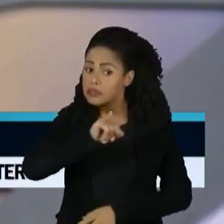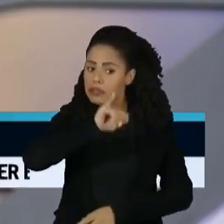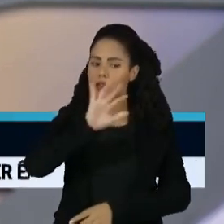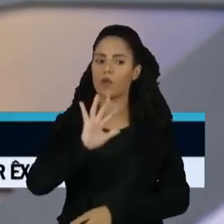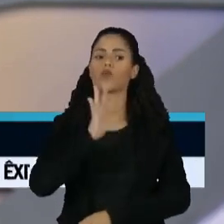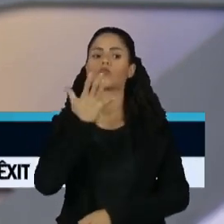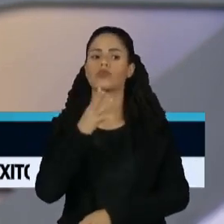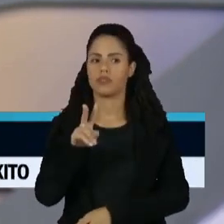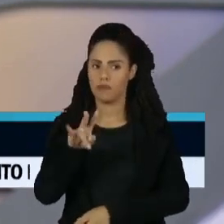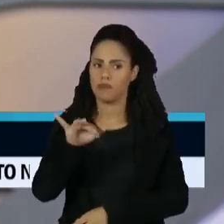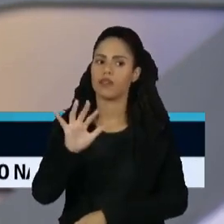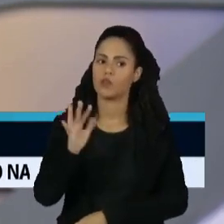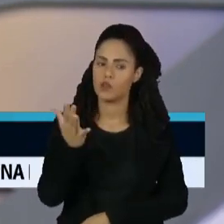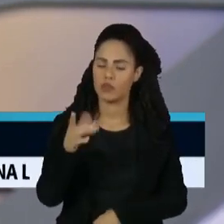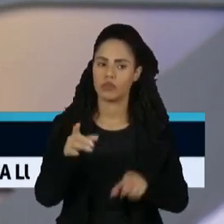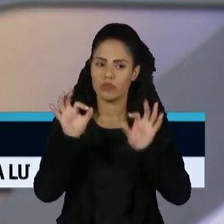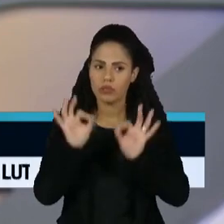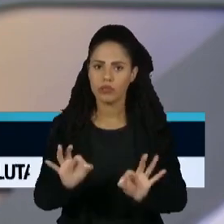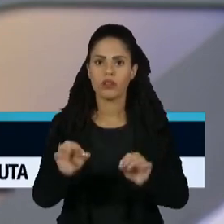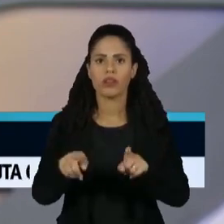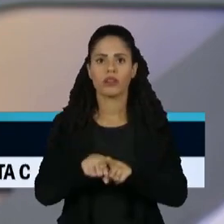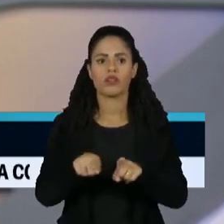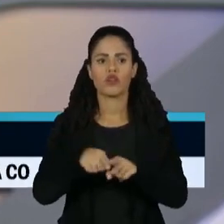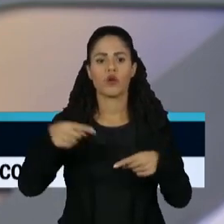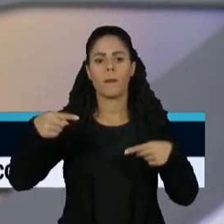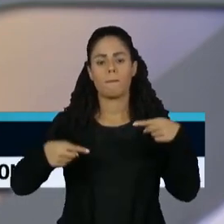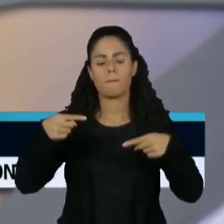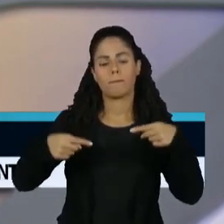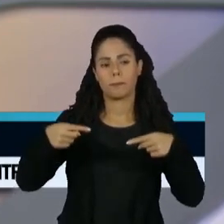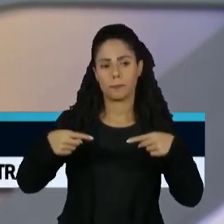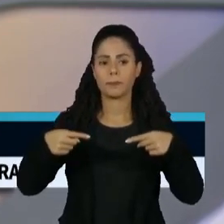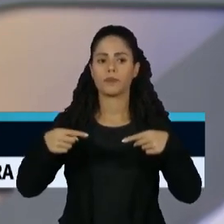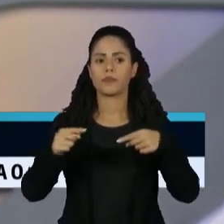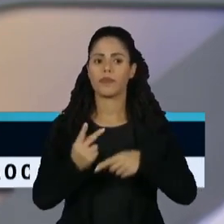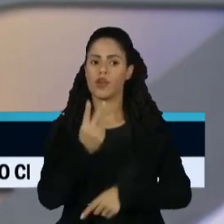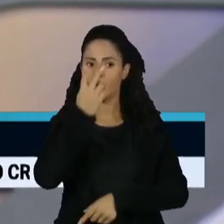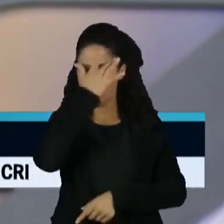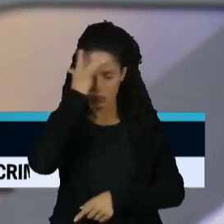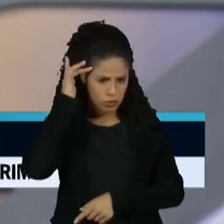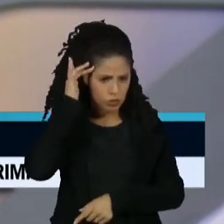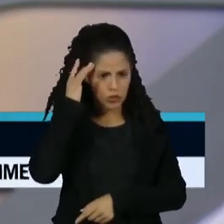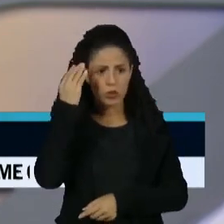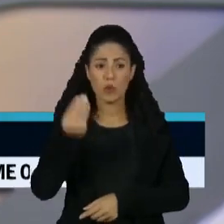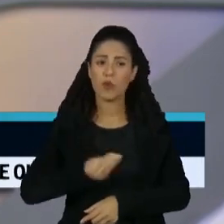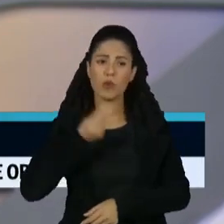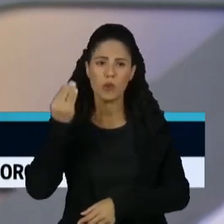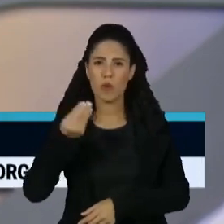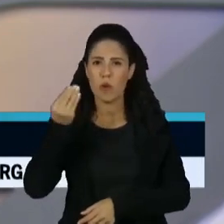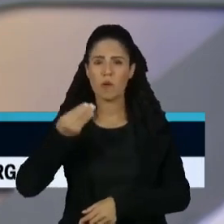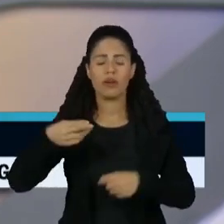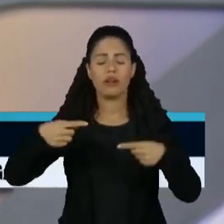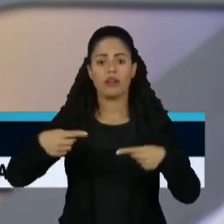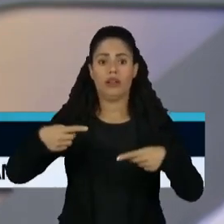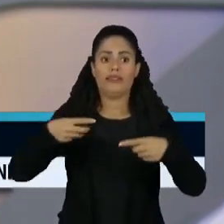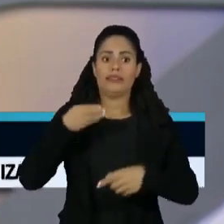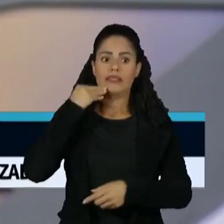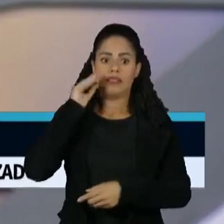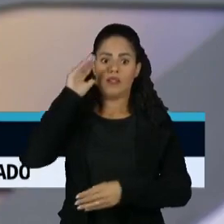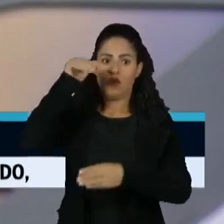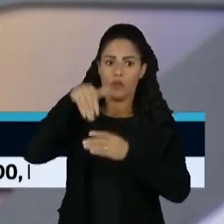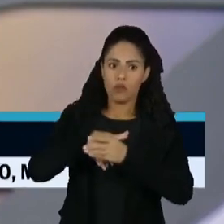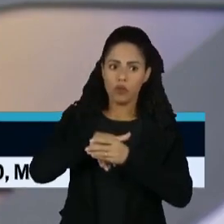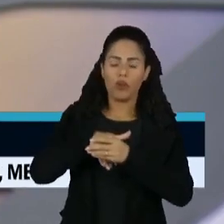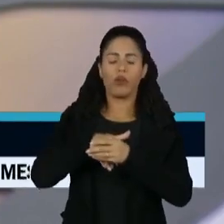que será o governista Massa contra o Milei, vai ser uma aposta no escuro, assim, está uma